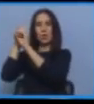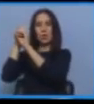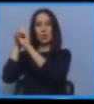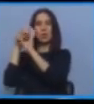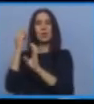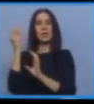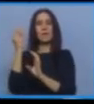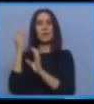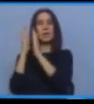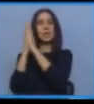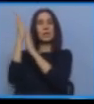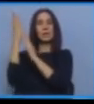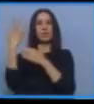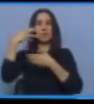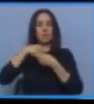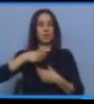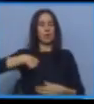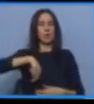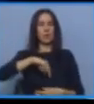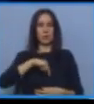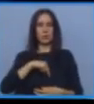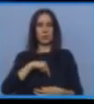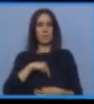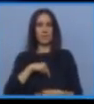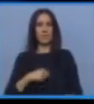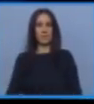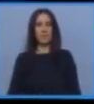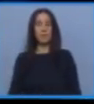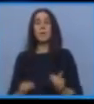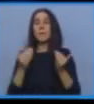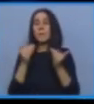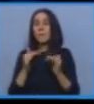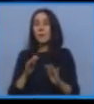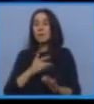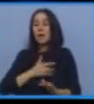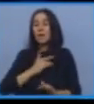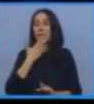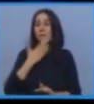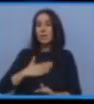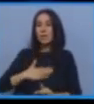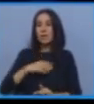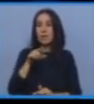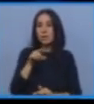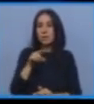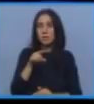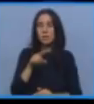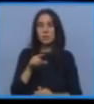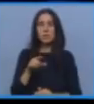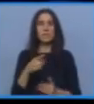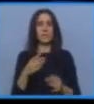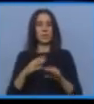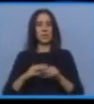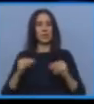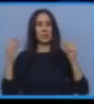faz habitar Deus em nós. Mas é o amor que causa isto. Portanto, o